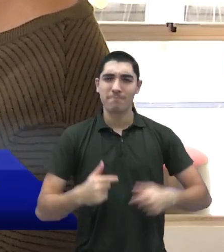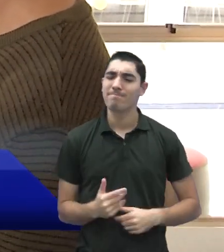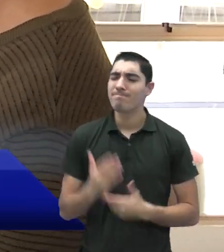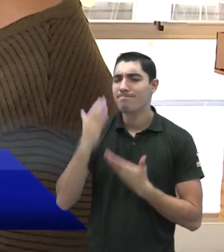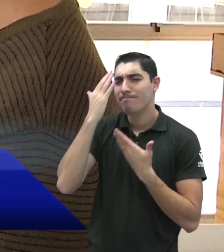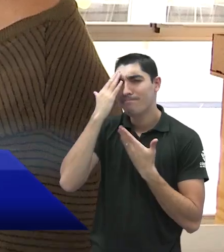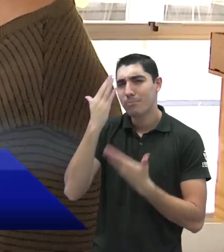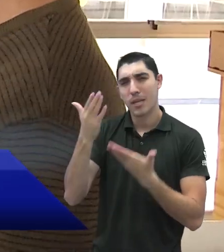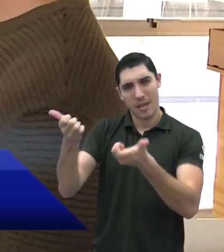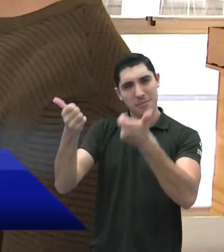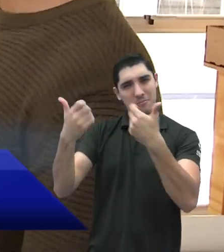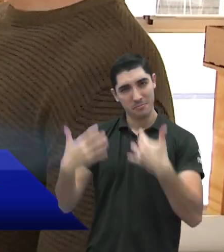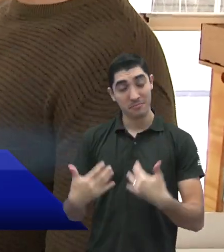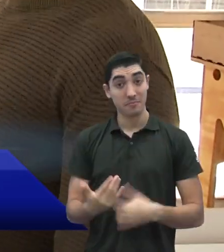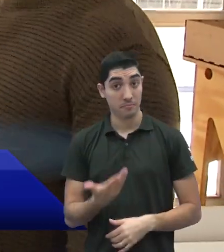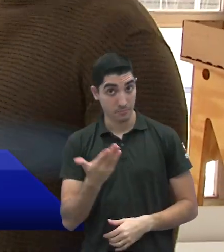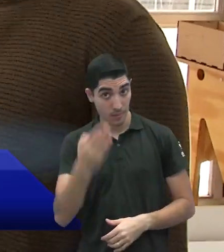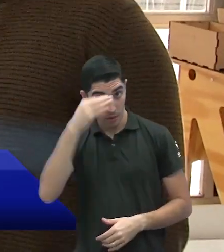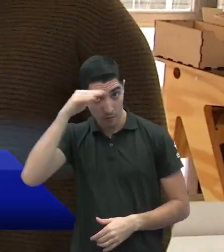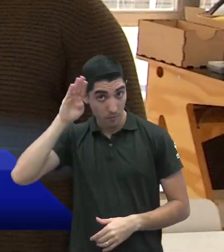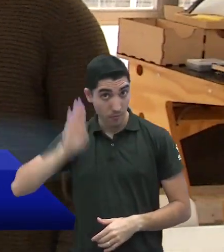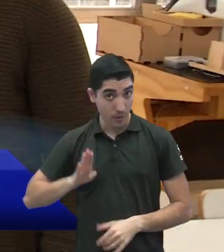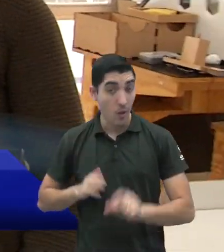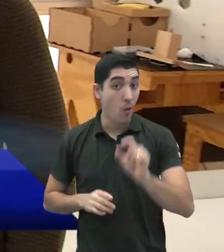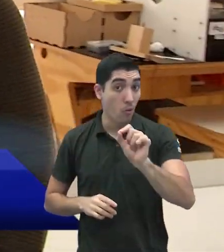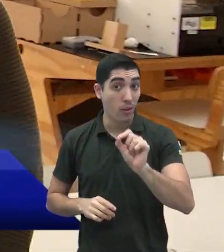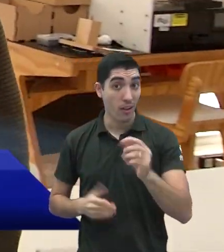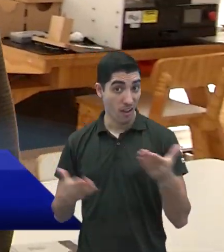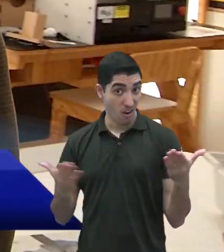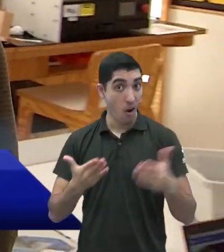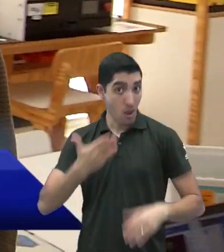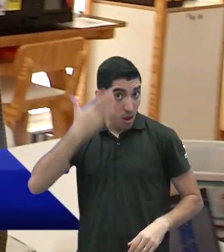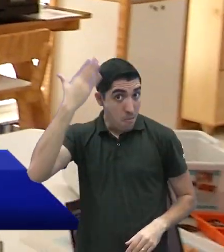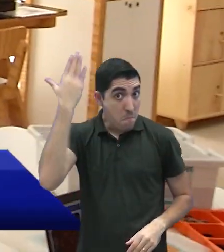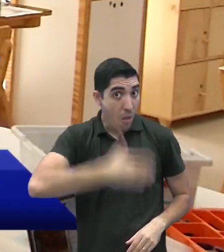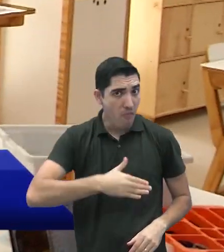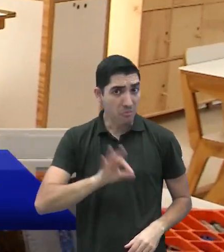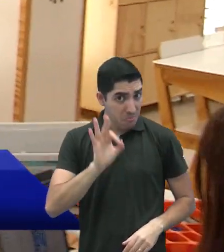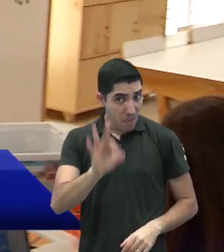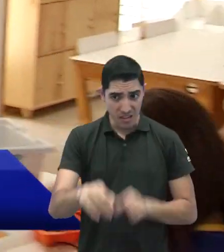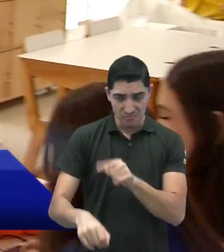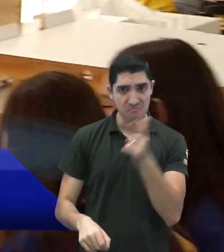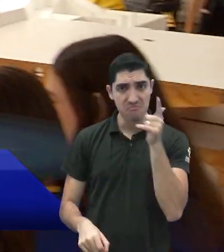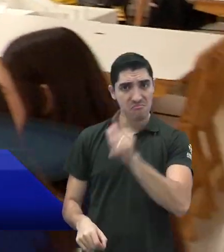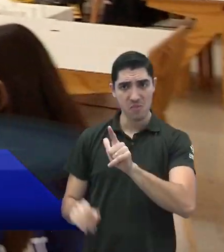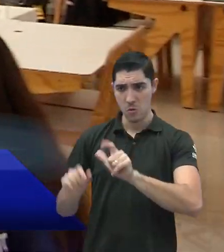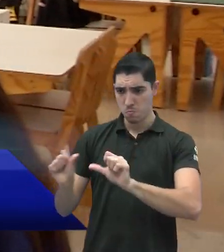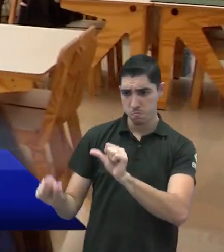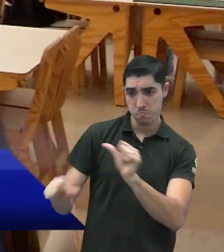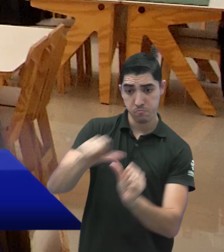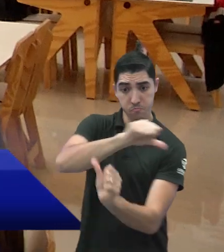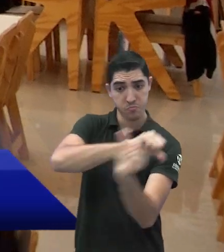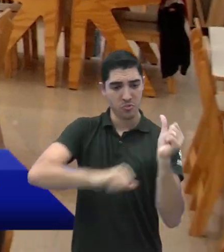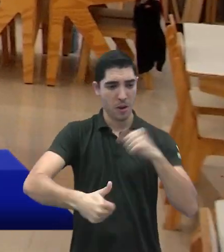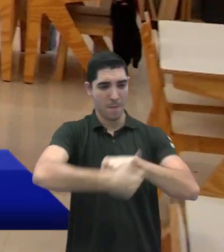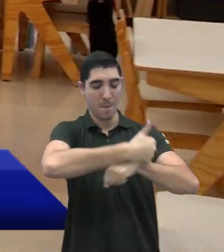o mundo da robótica. Muito obrigado, professor, pelas informações. E, Fran, a prova de que isso realmente pode evoluir para se transformar,